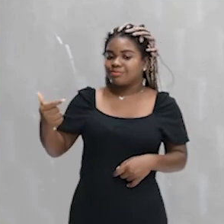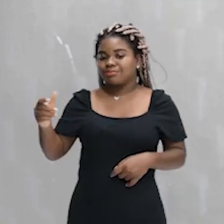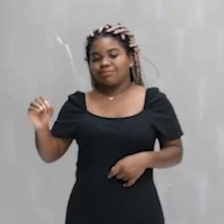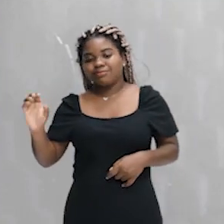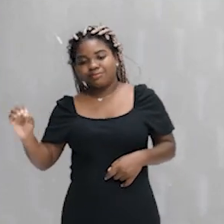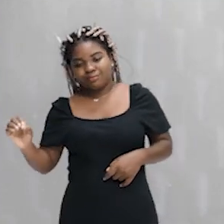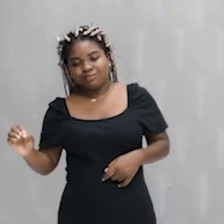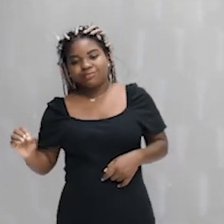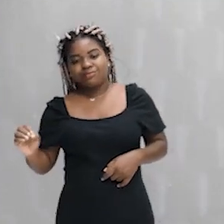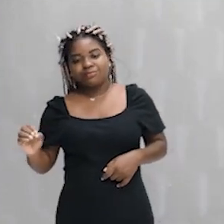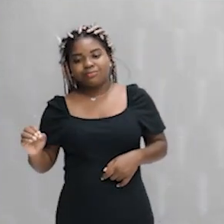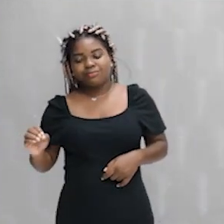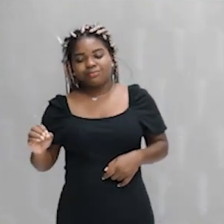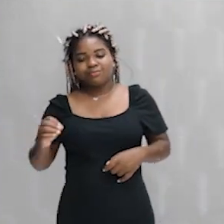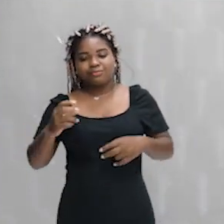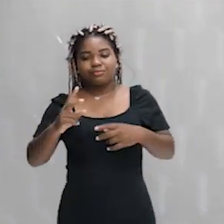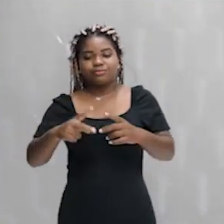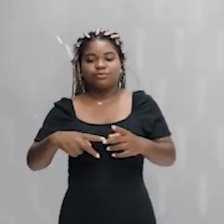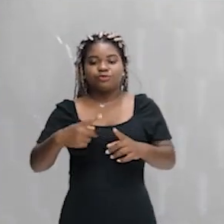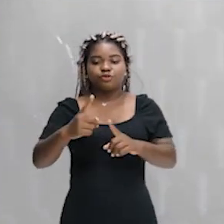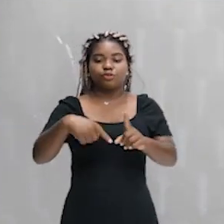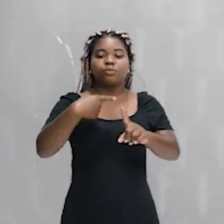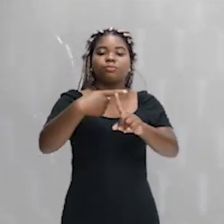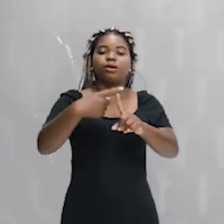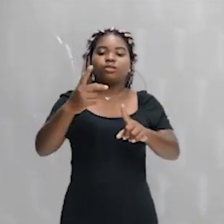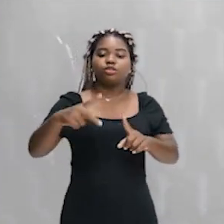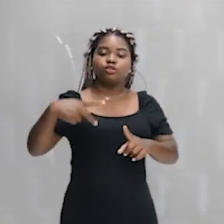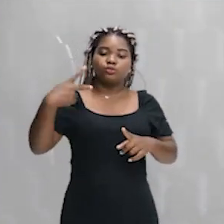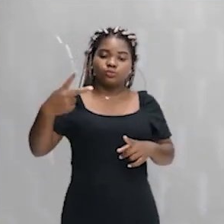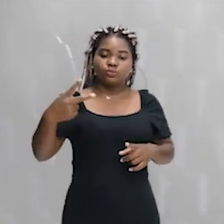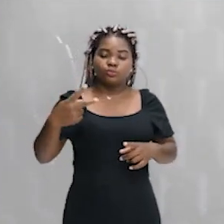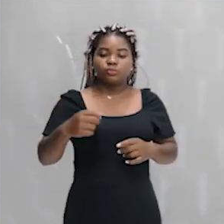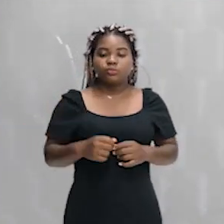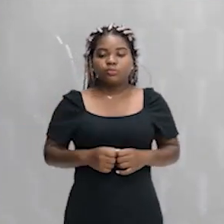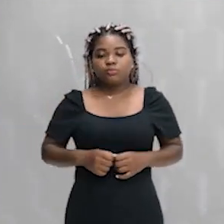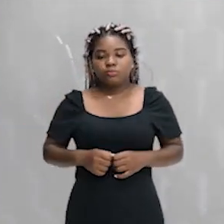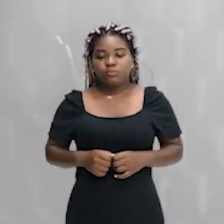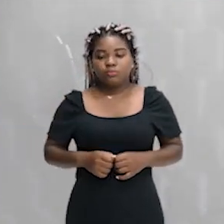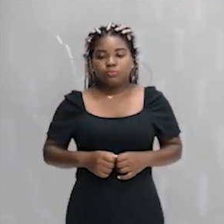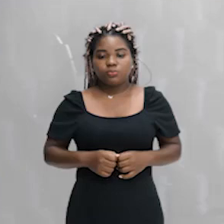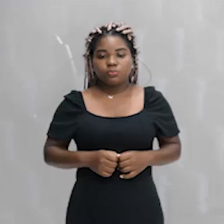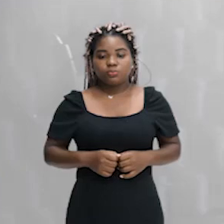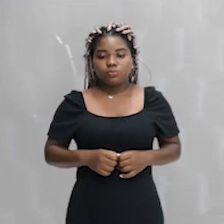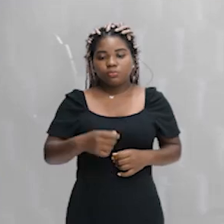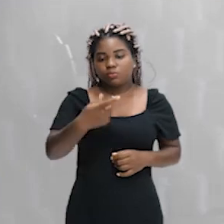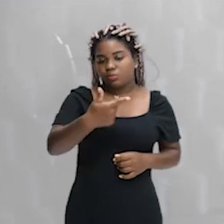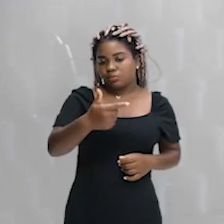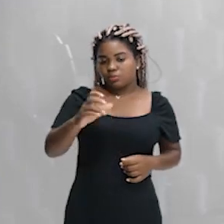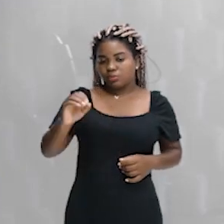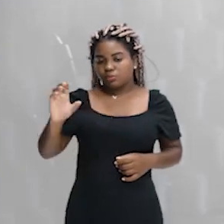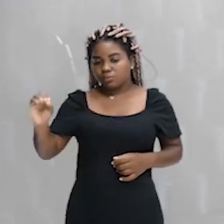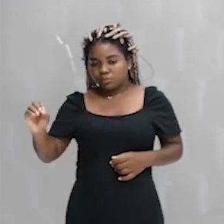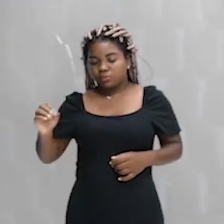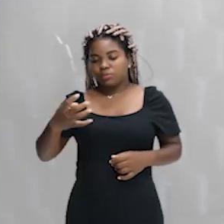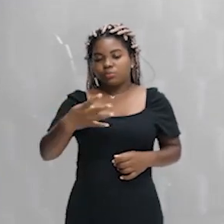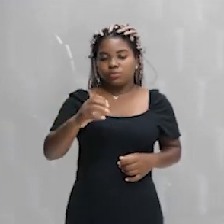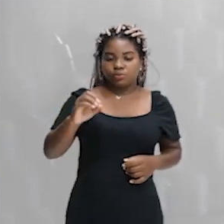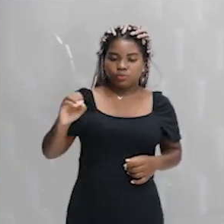200 duplicou, porque isso permanece nos próximos. Ó, 200 para 400 também